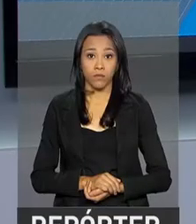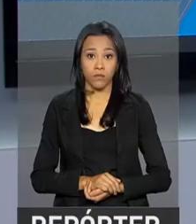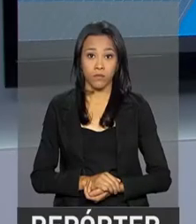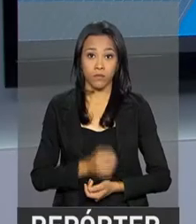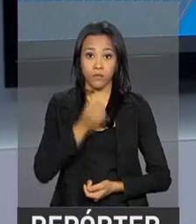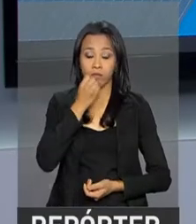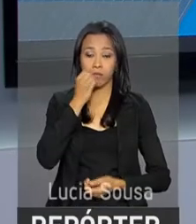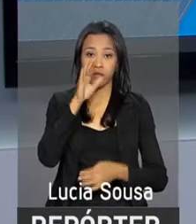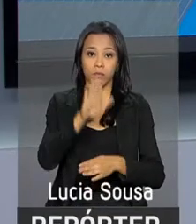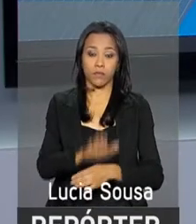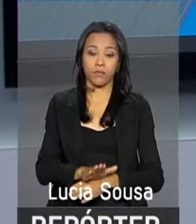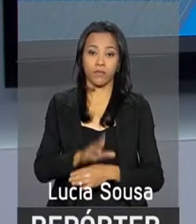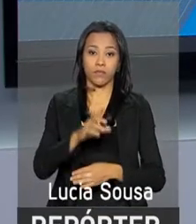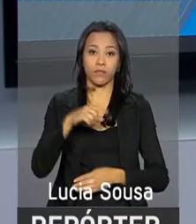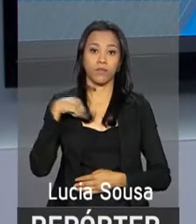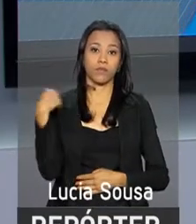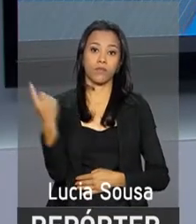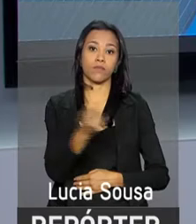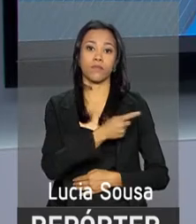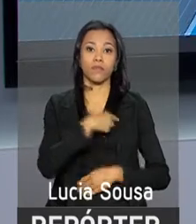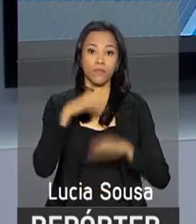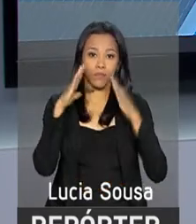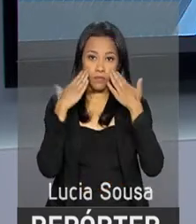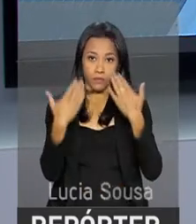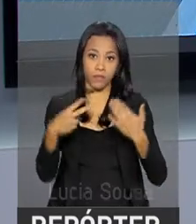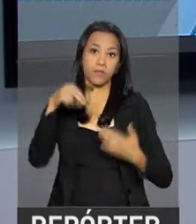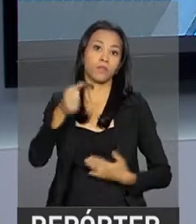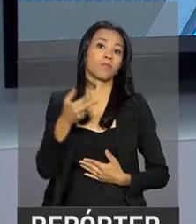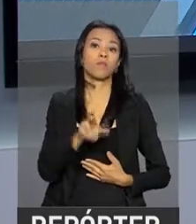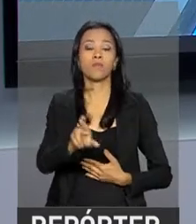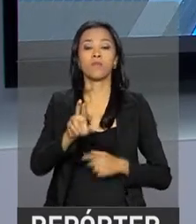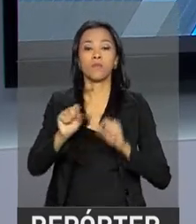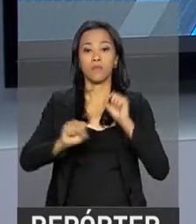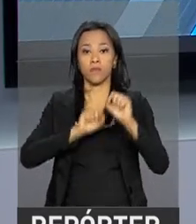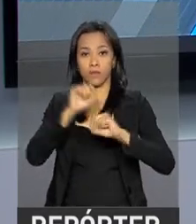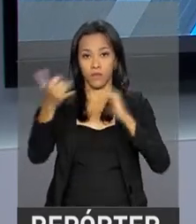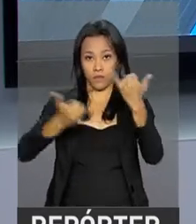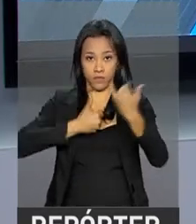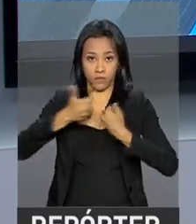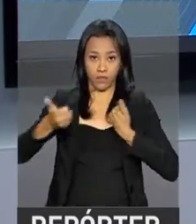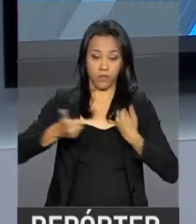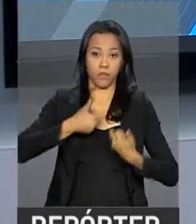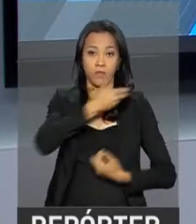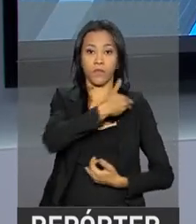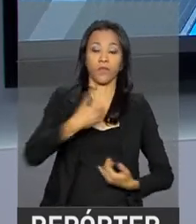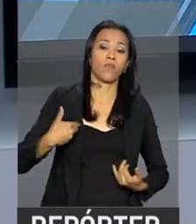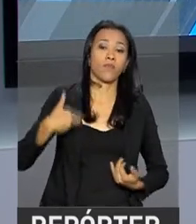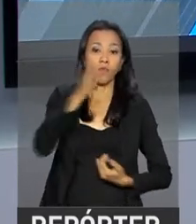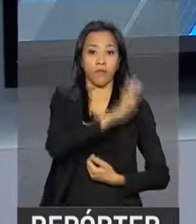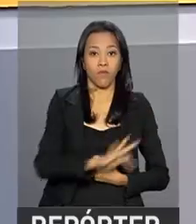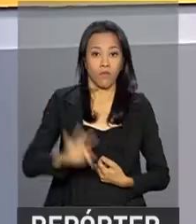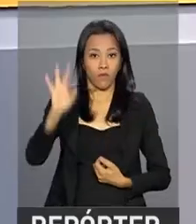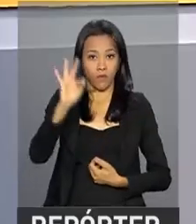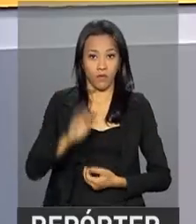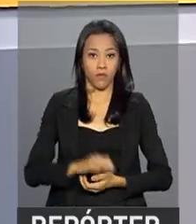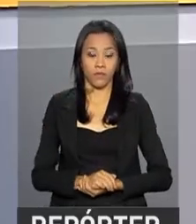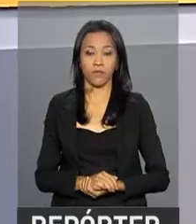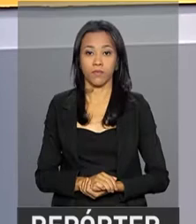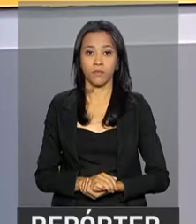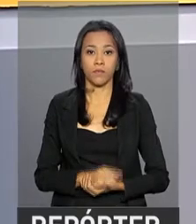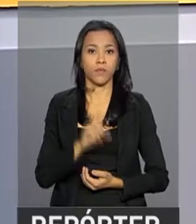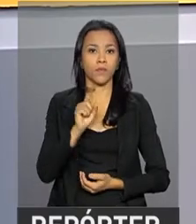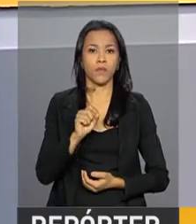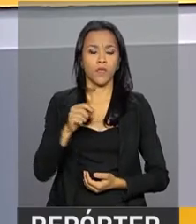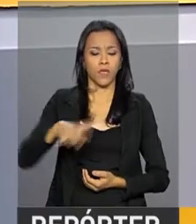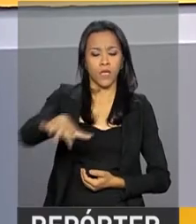Olá, boa tarde. Estamos de volta com mais uma edição do Repórter NBR e as notícias do governo federal. A